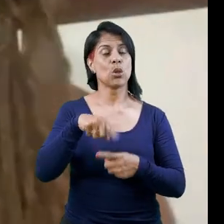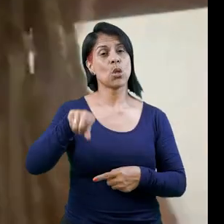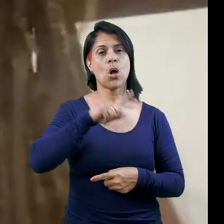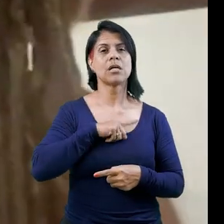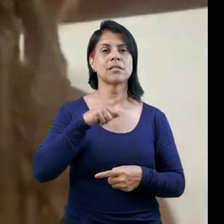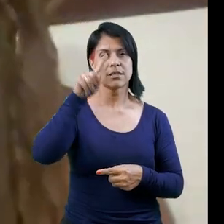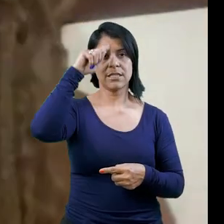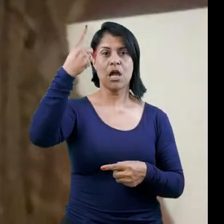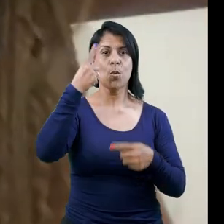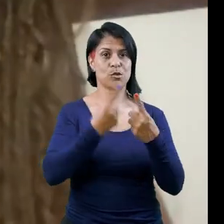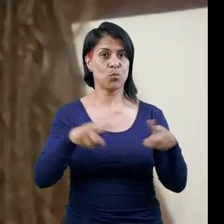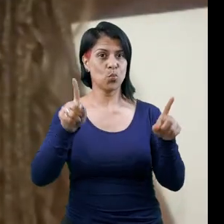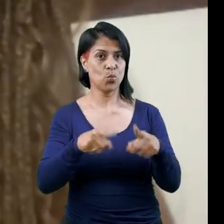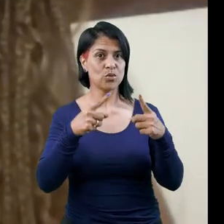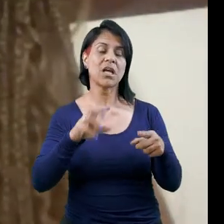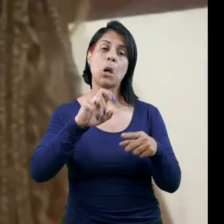gente cria arte,